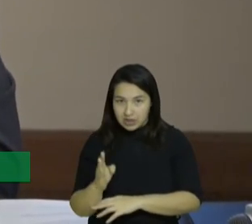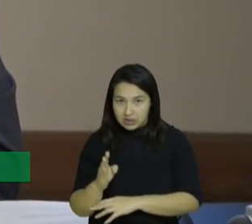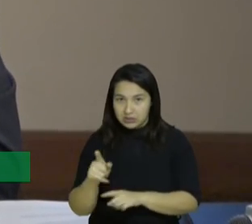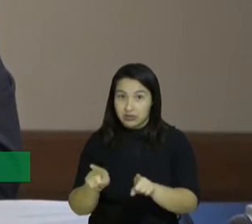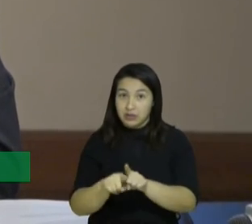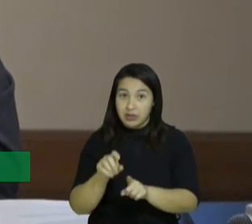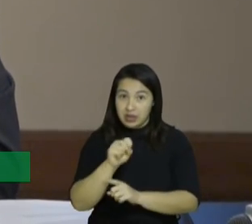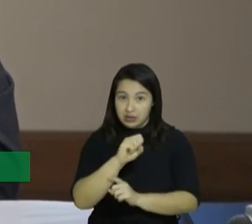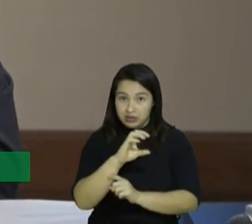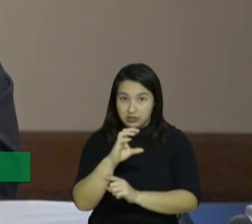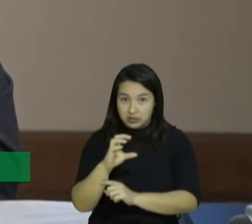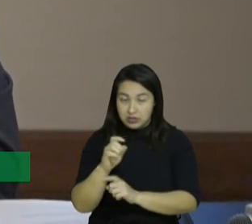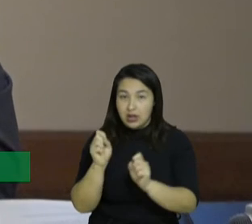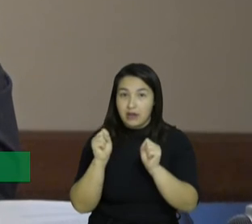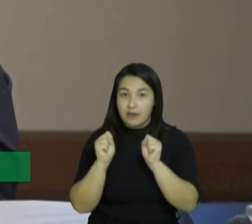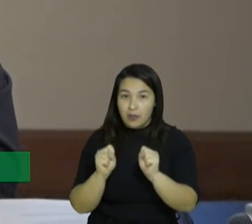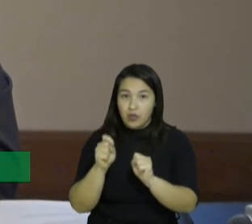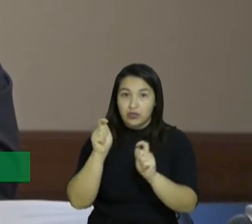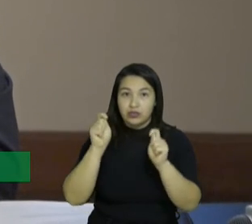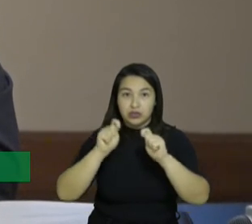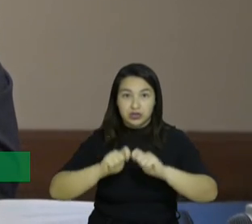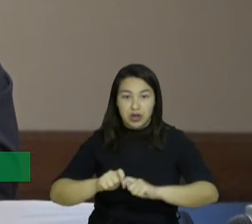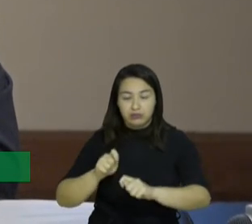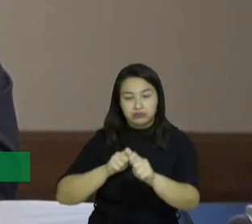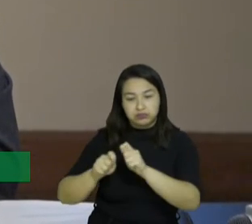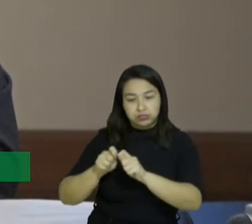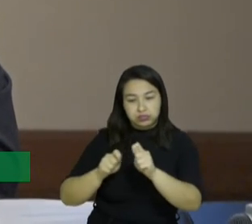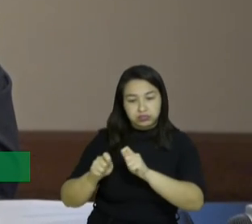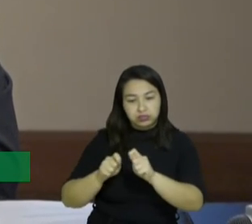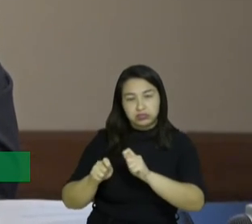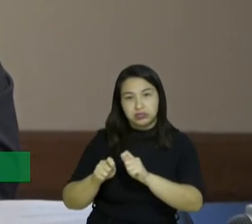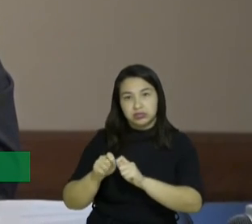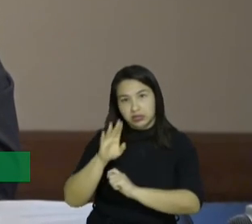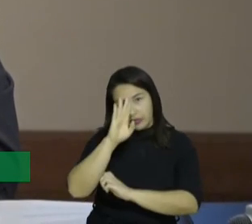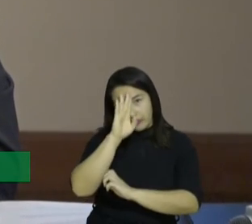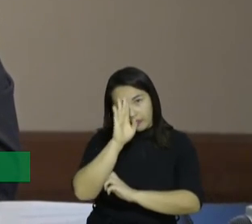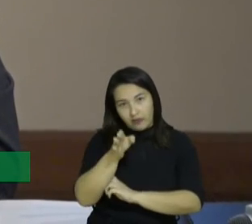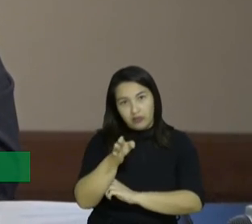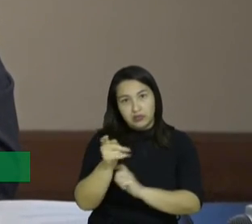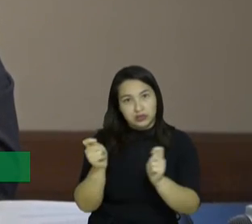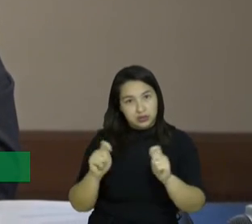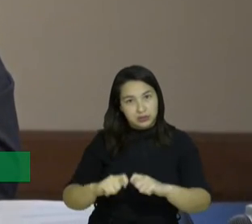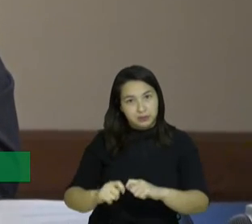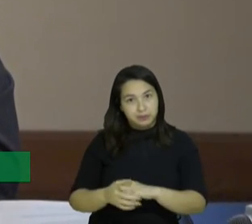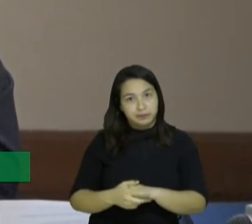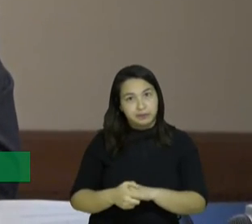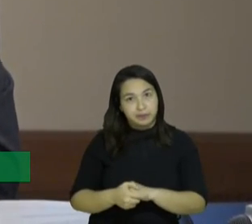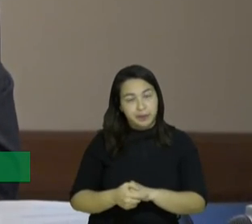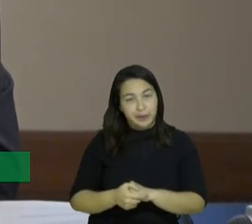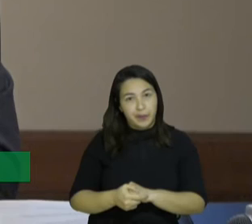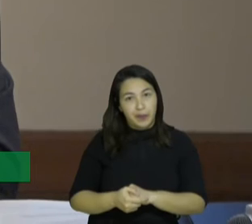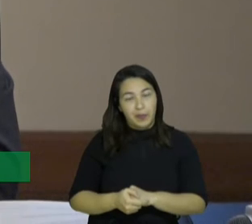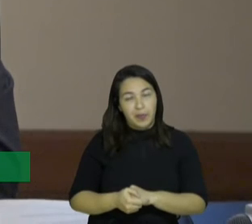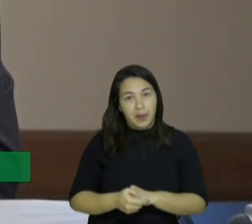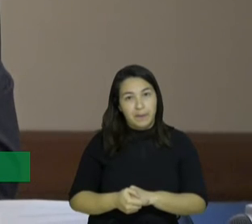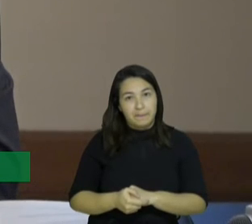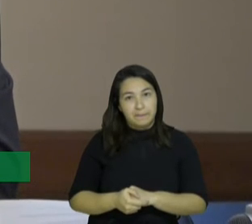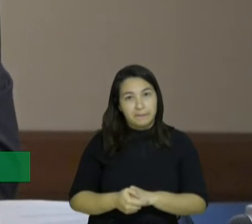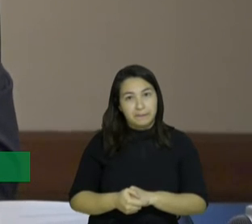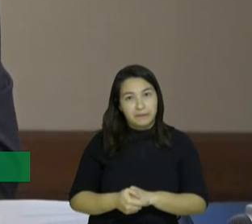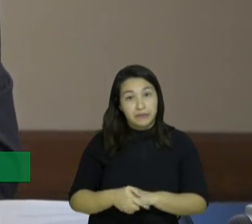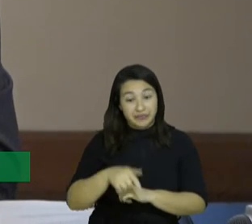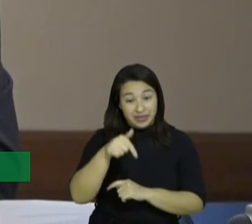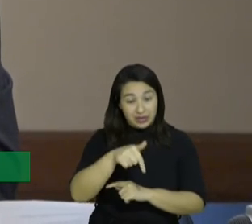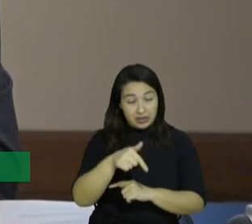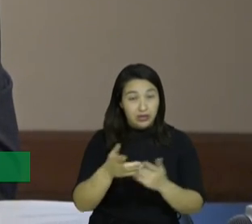Catarina a capacidade de fazer uma negociação mais ativa mais proativa aqui aqui eh nesse nesse